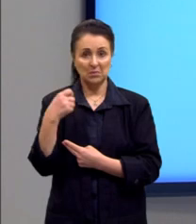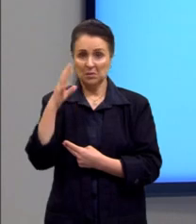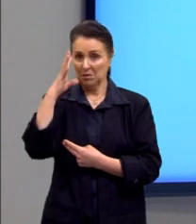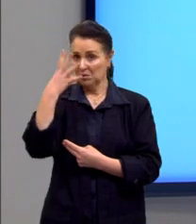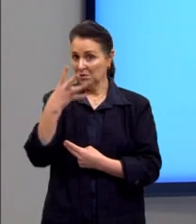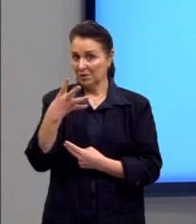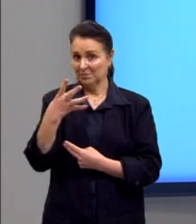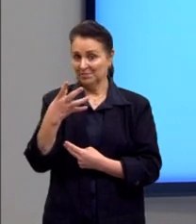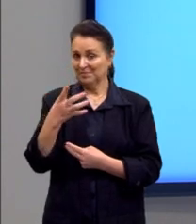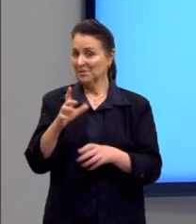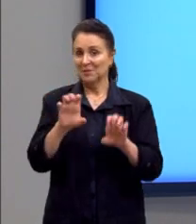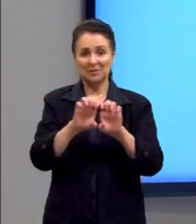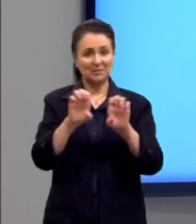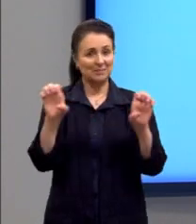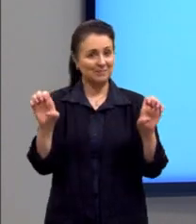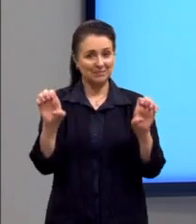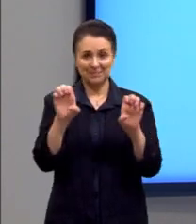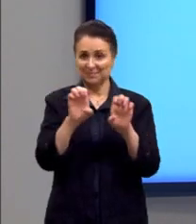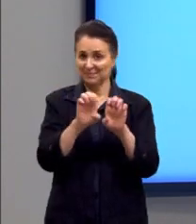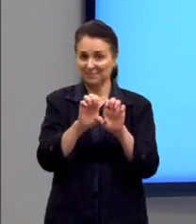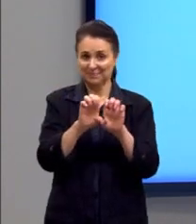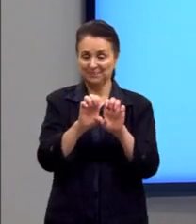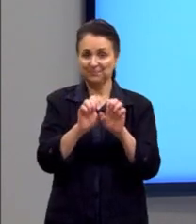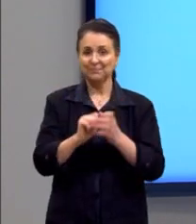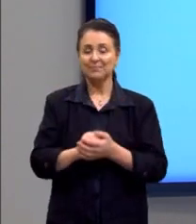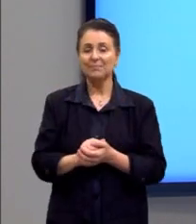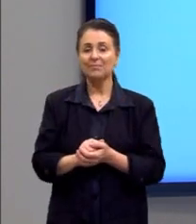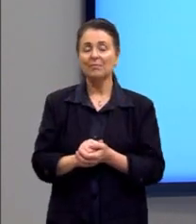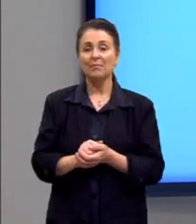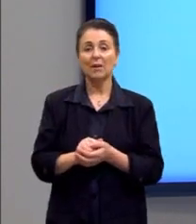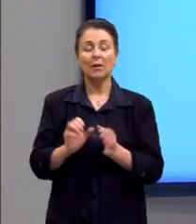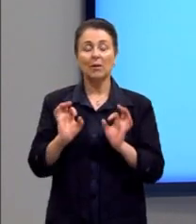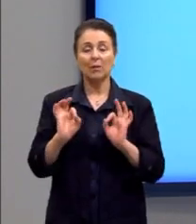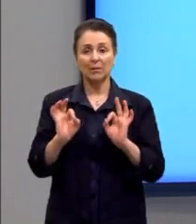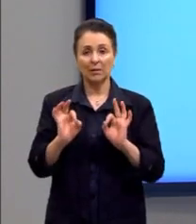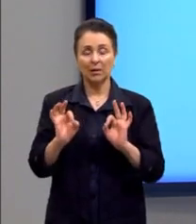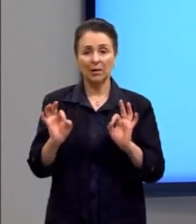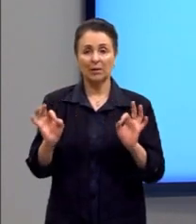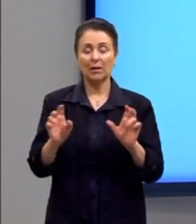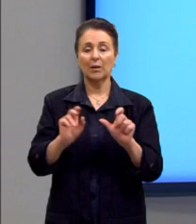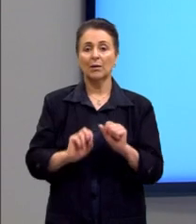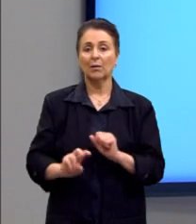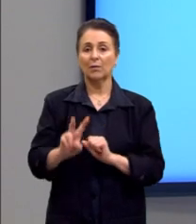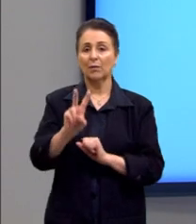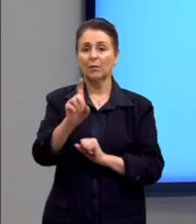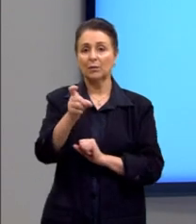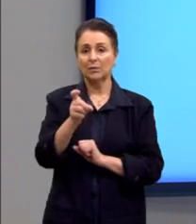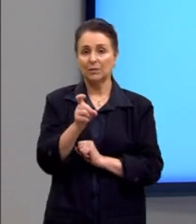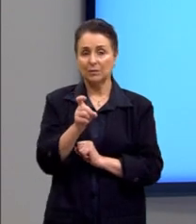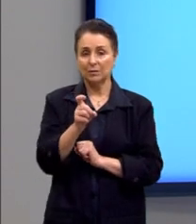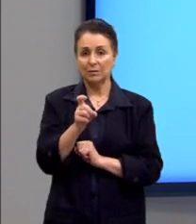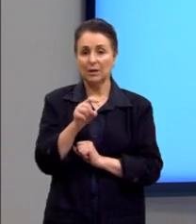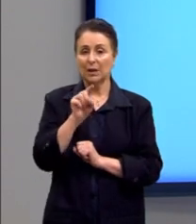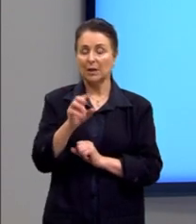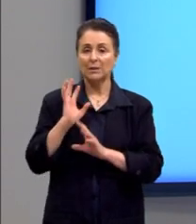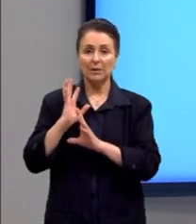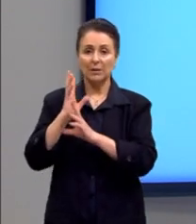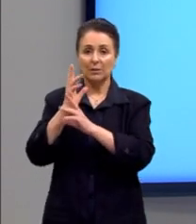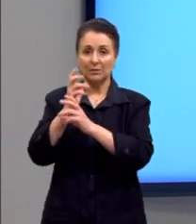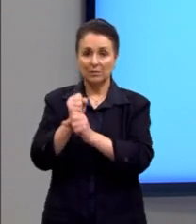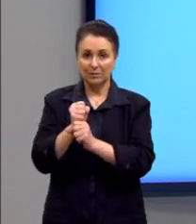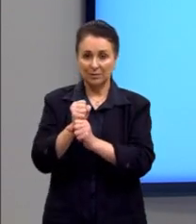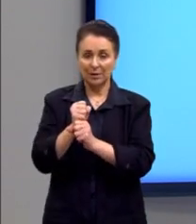não virou uma equação de primeiro grau Como pode acontecer beleza resolvemos o valor de X esse seria o resultado